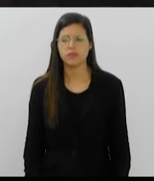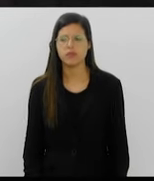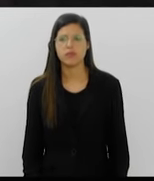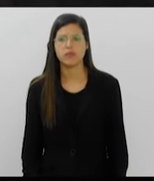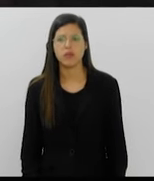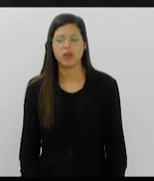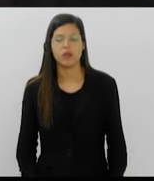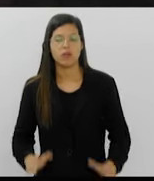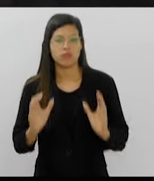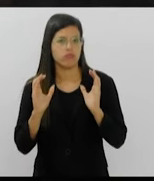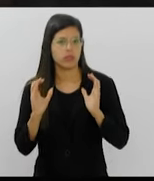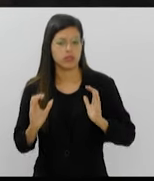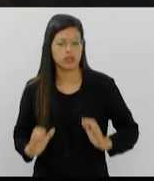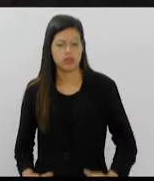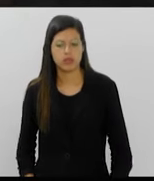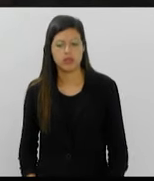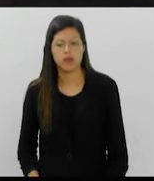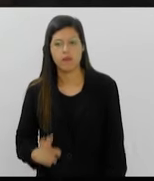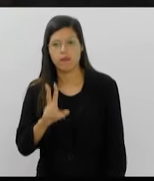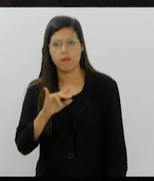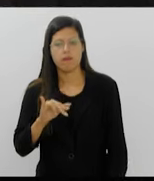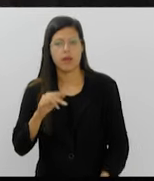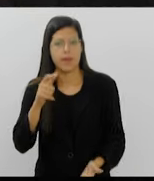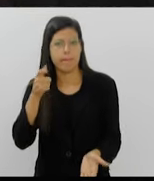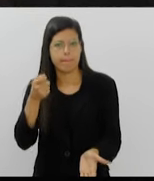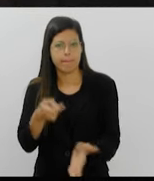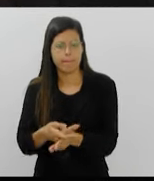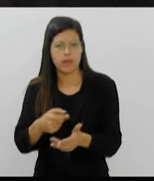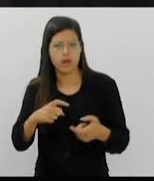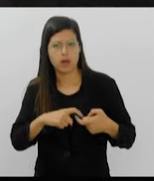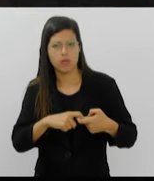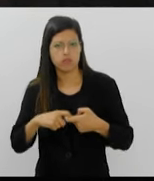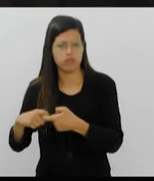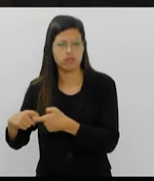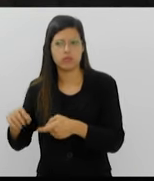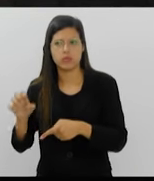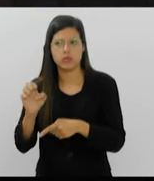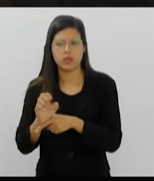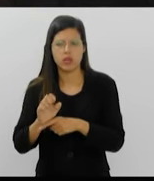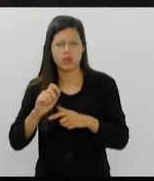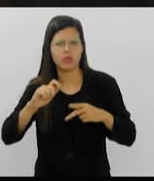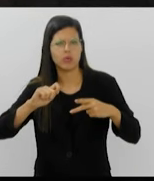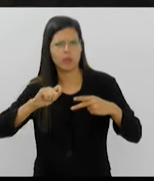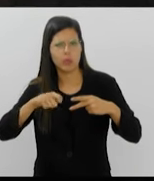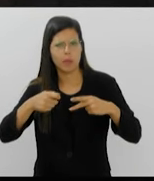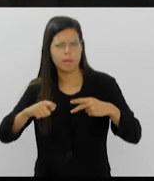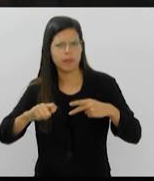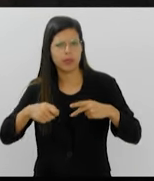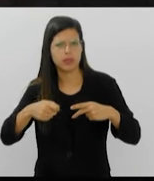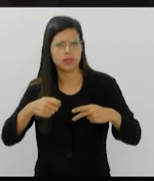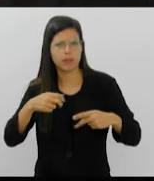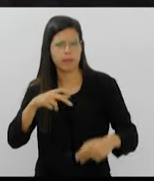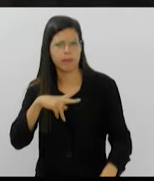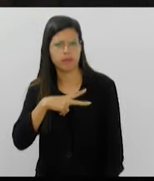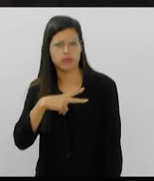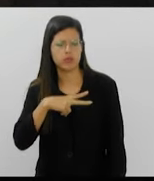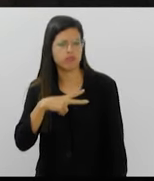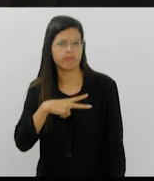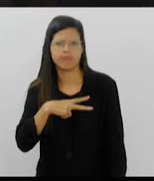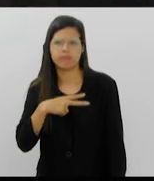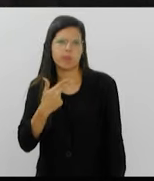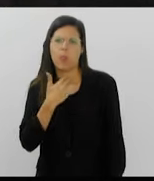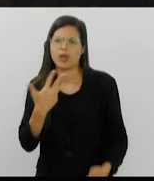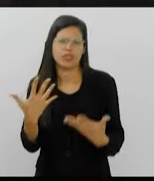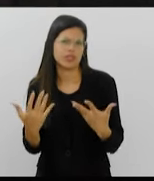o cidadão vai pagar o reboque do Estado num PIX particular? É inaceitável isso,